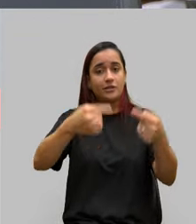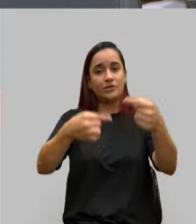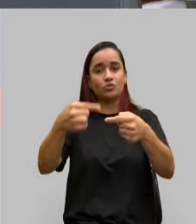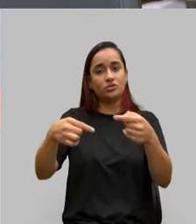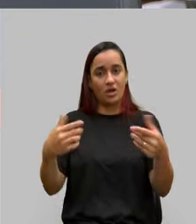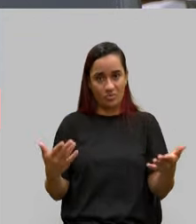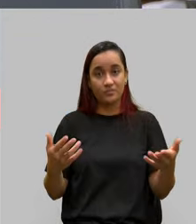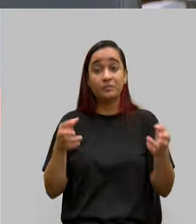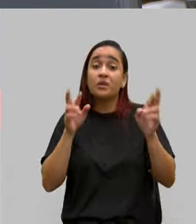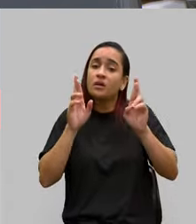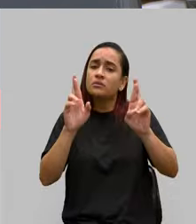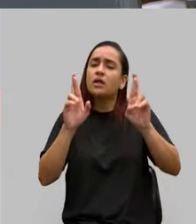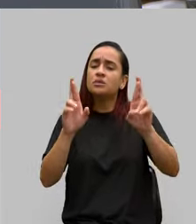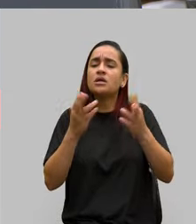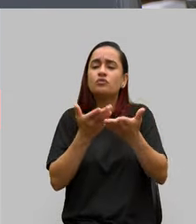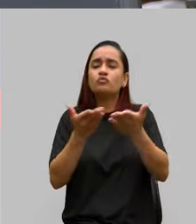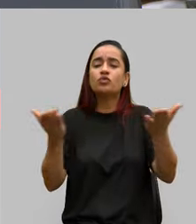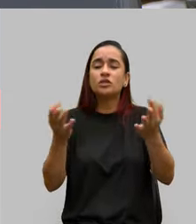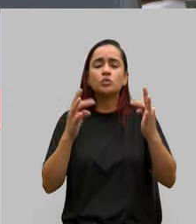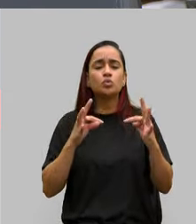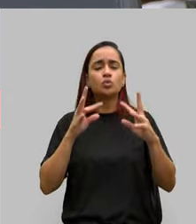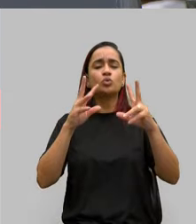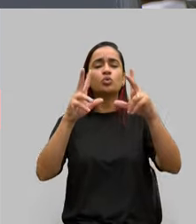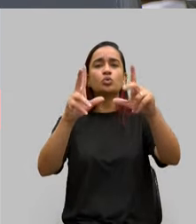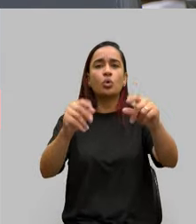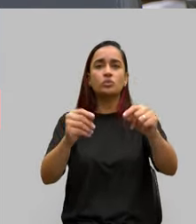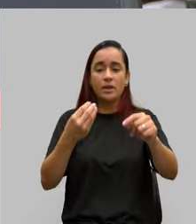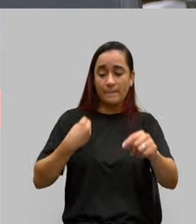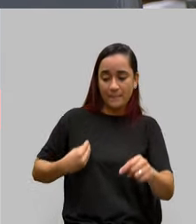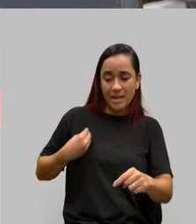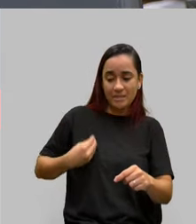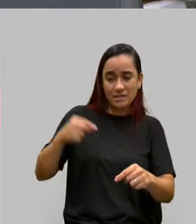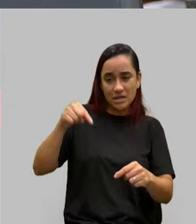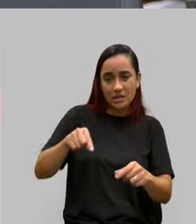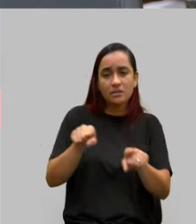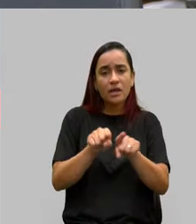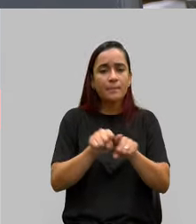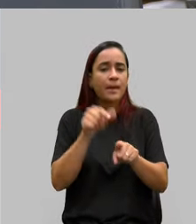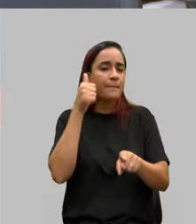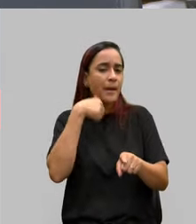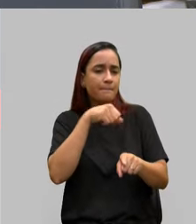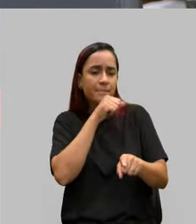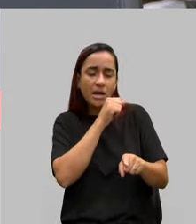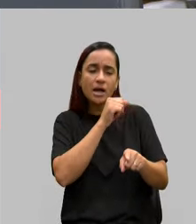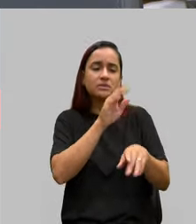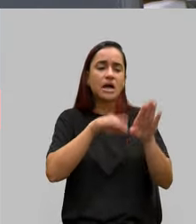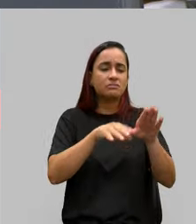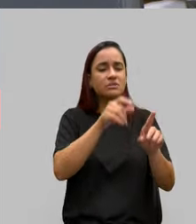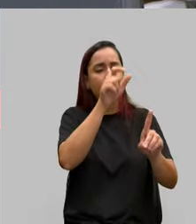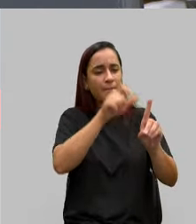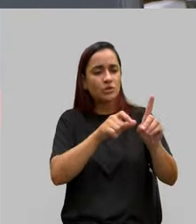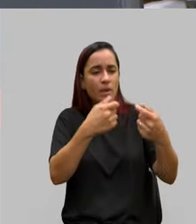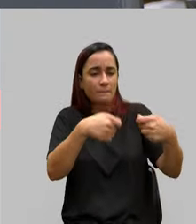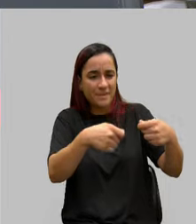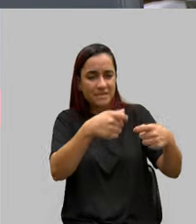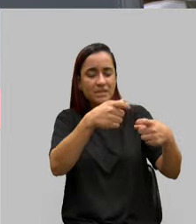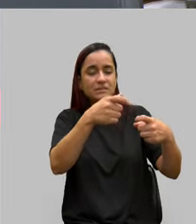vocês todas e todos presentes mães pacientes médicos eh